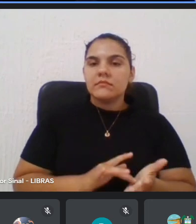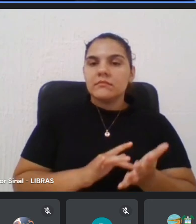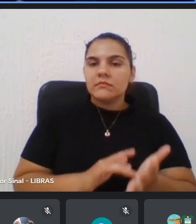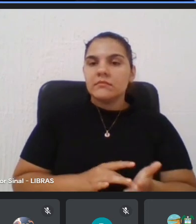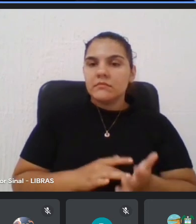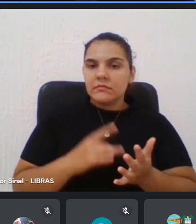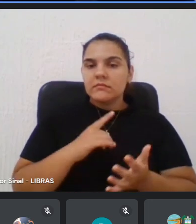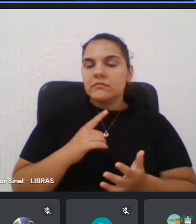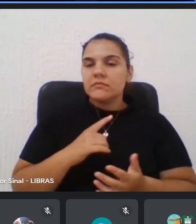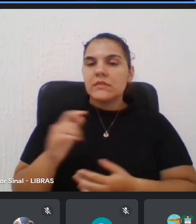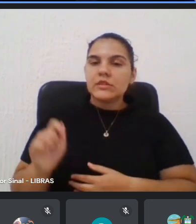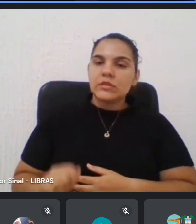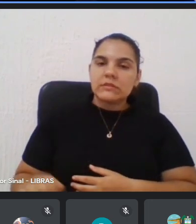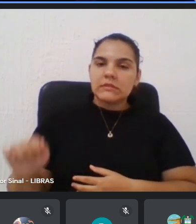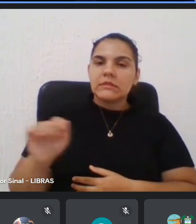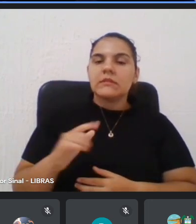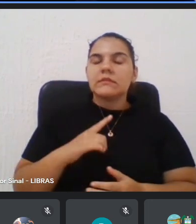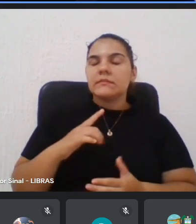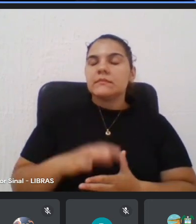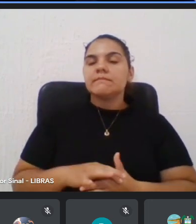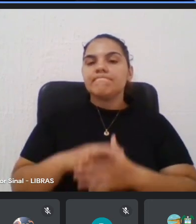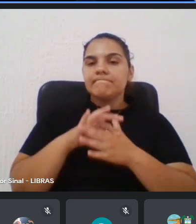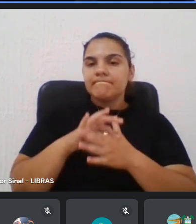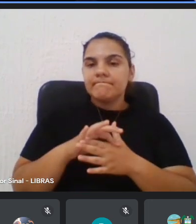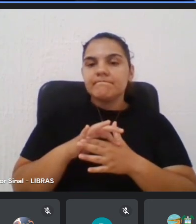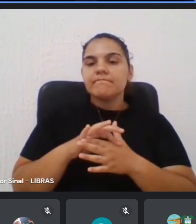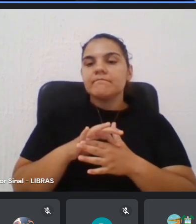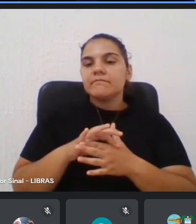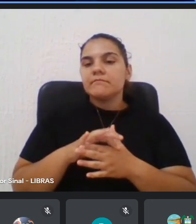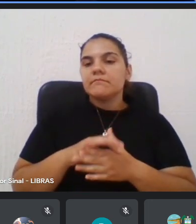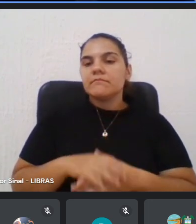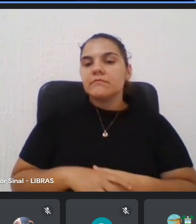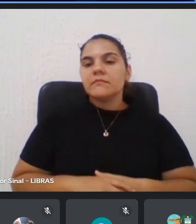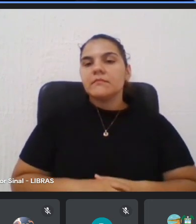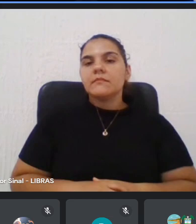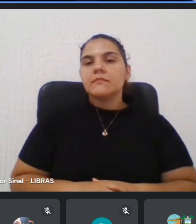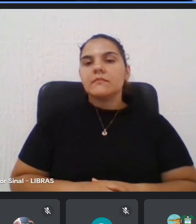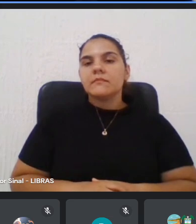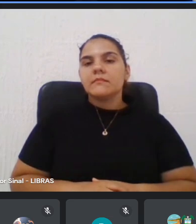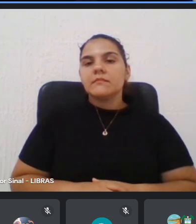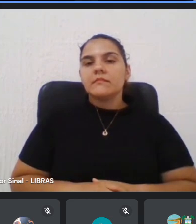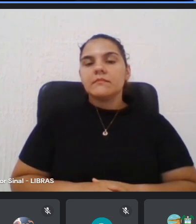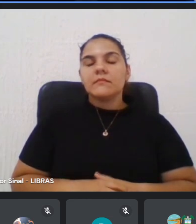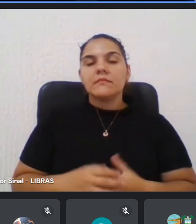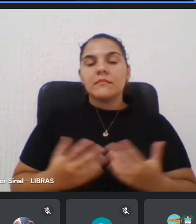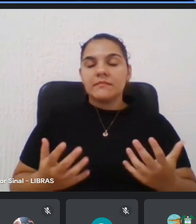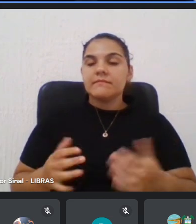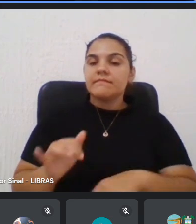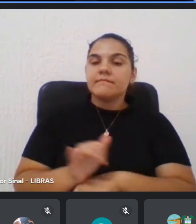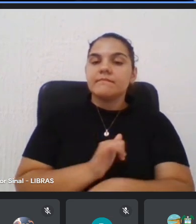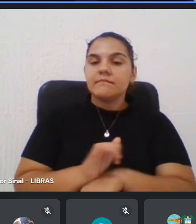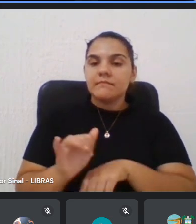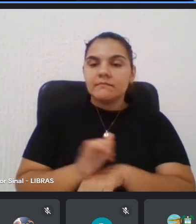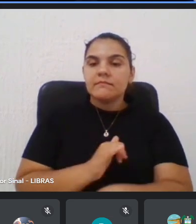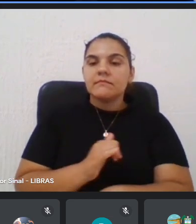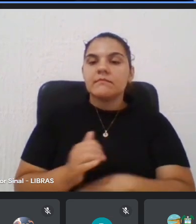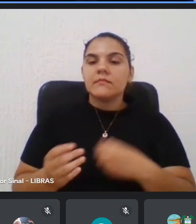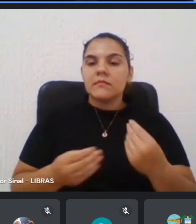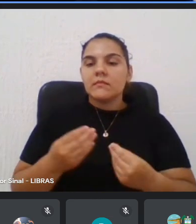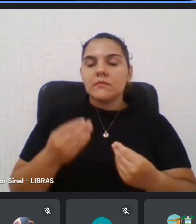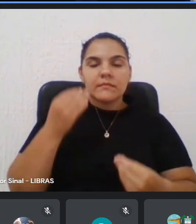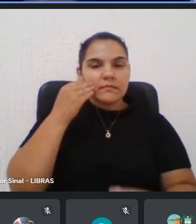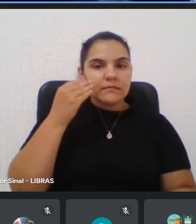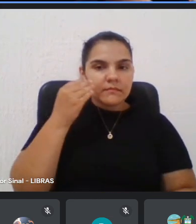ou a liderança do território, da comunidade, do rancho cigano, que são formas de a gente estar testando a